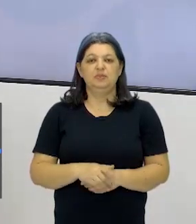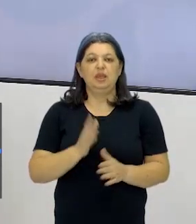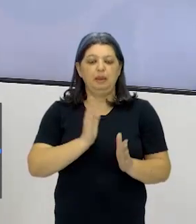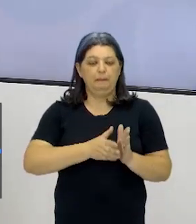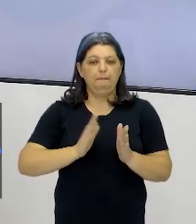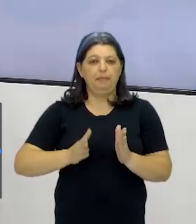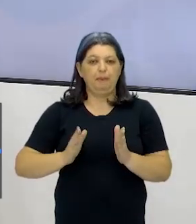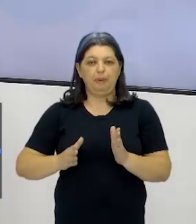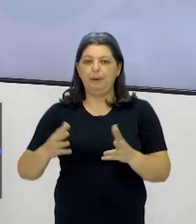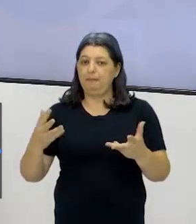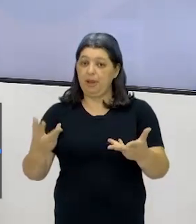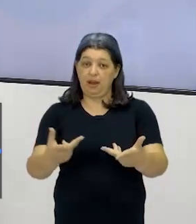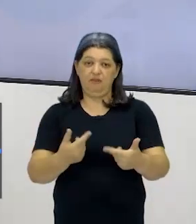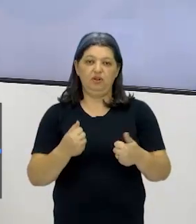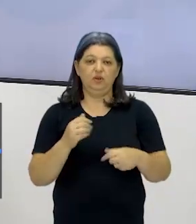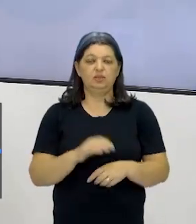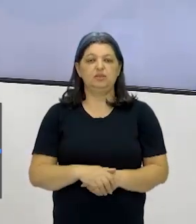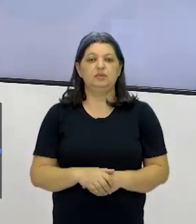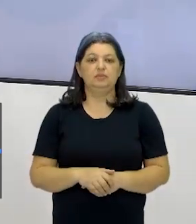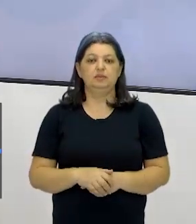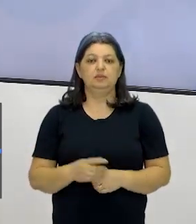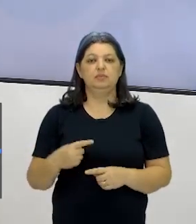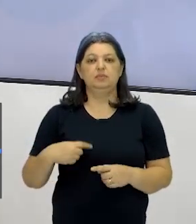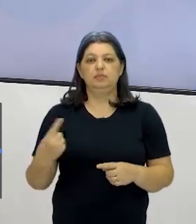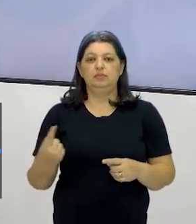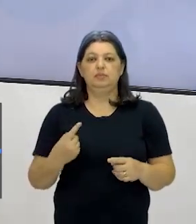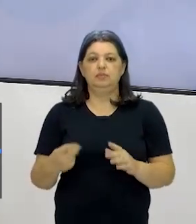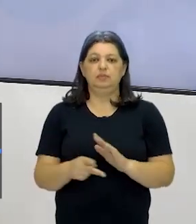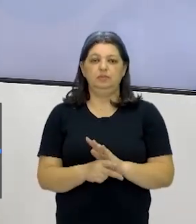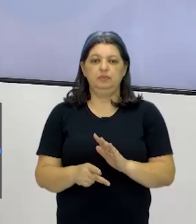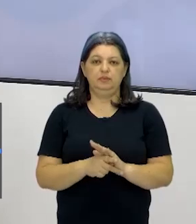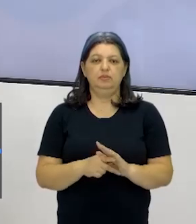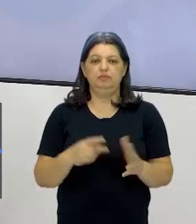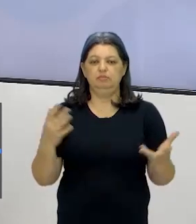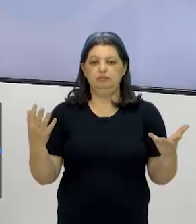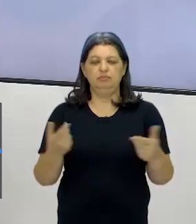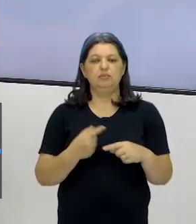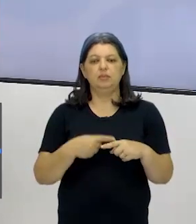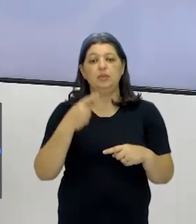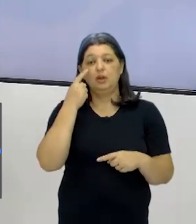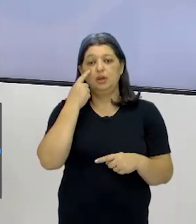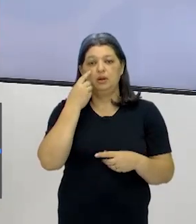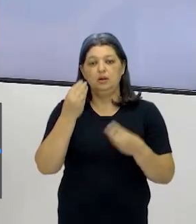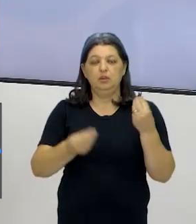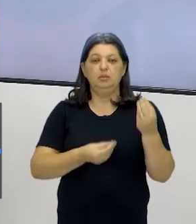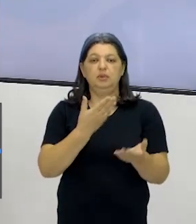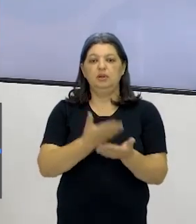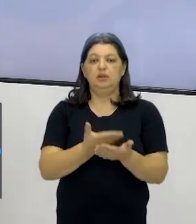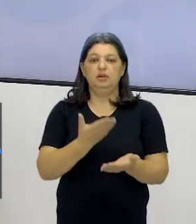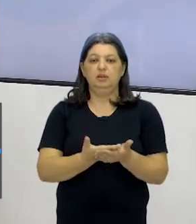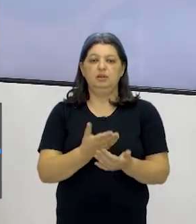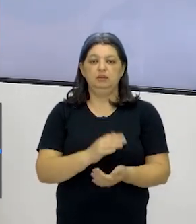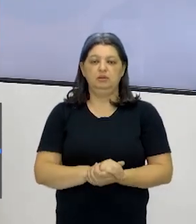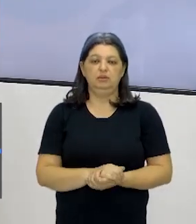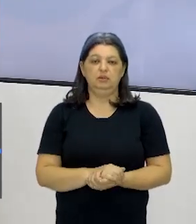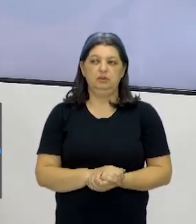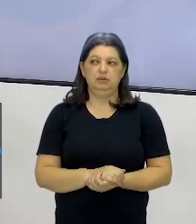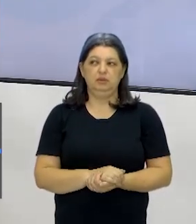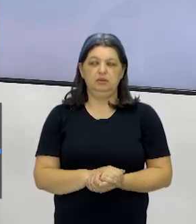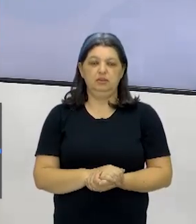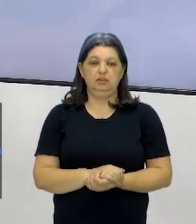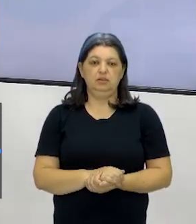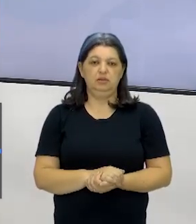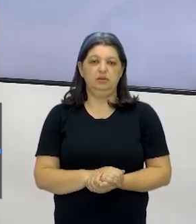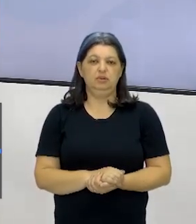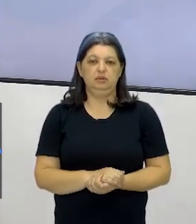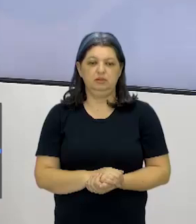desenrolar maravilhosas. Então, vocês da primeira série serão contemplados. Olha só, e vamos começar a nossa aula, estou embolando tudo